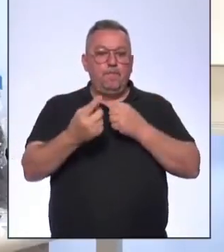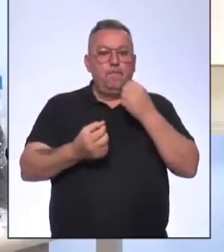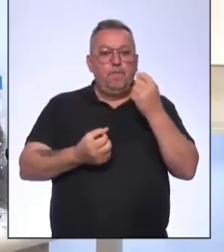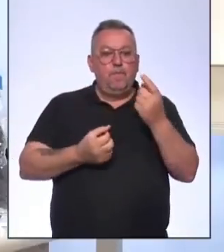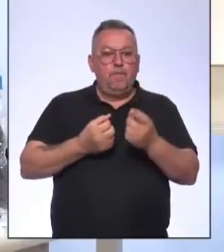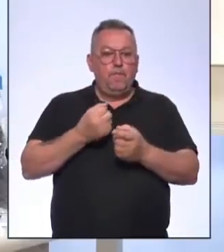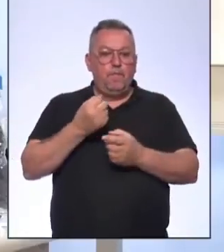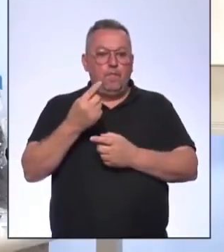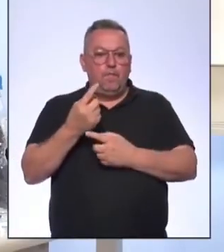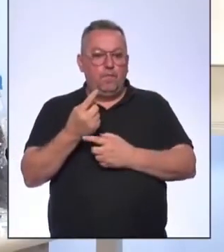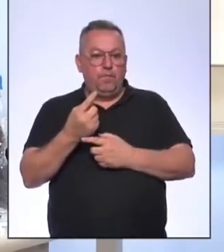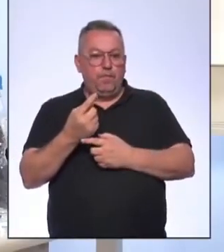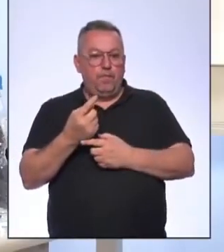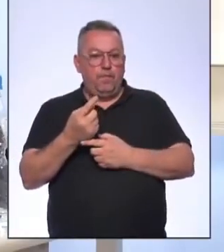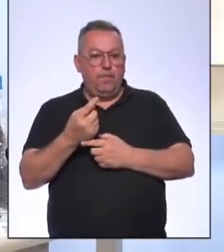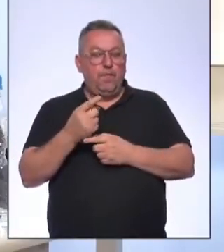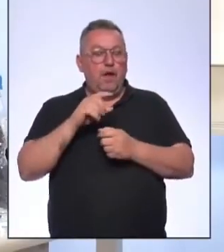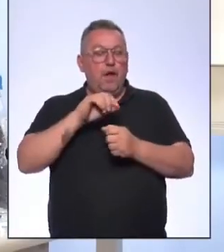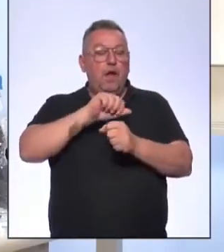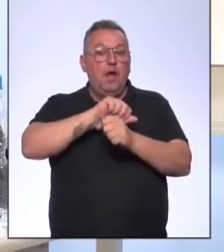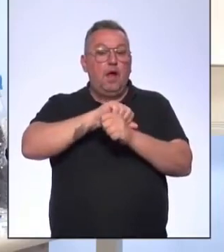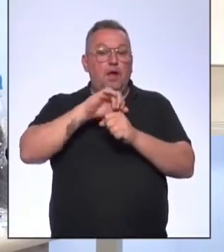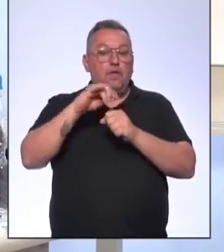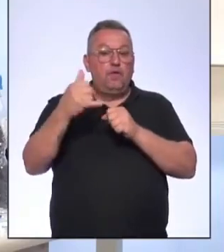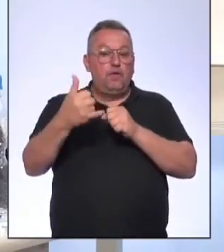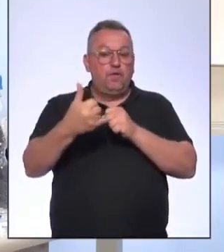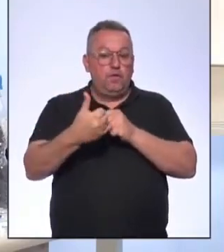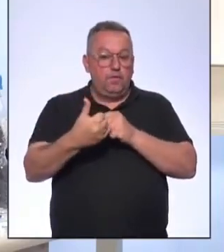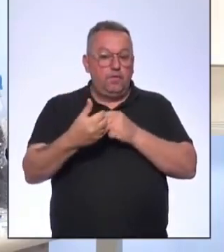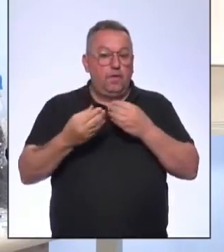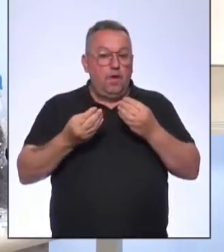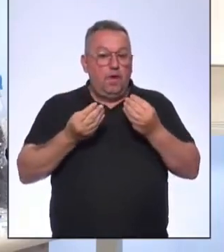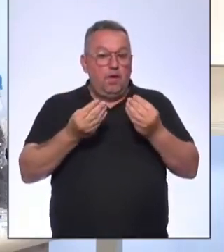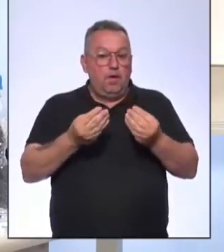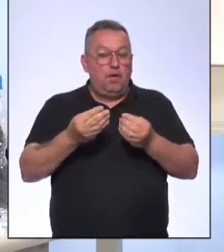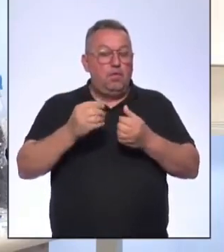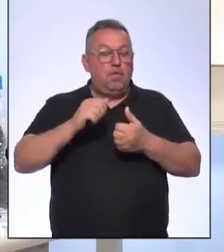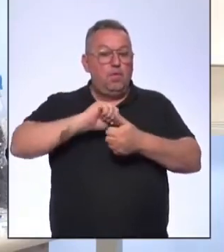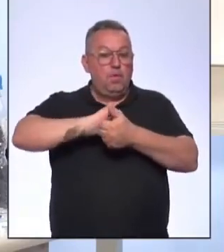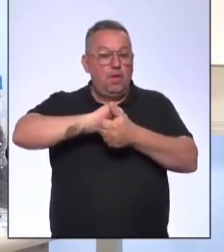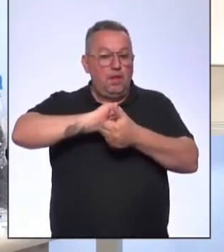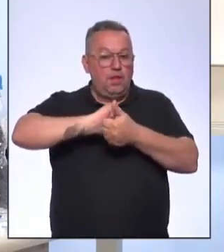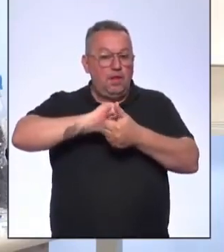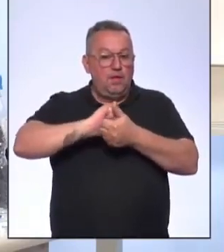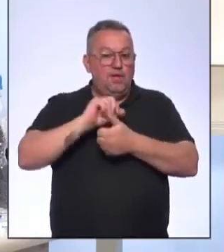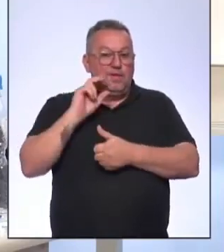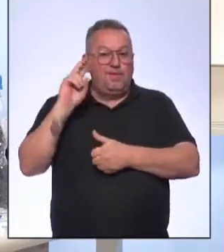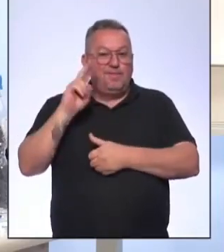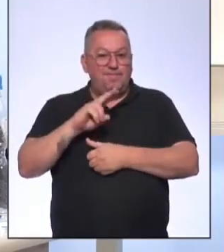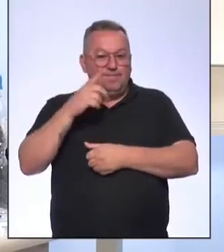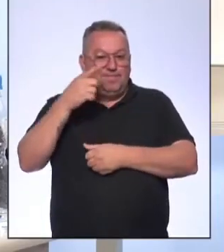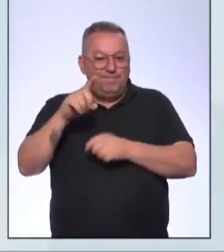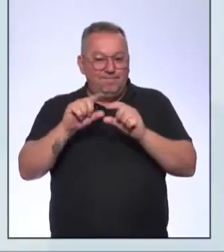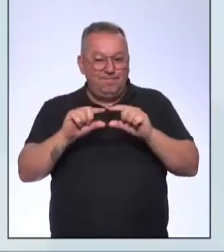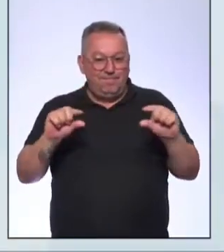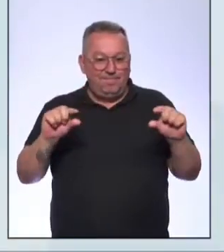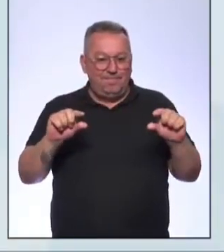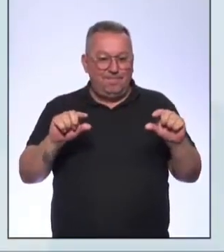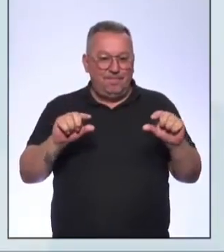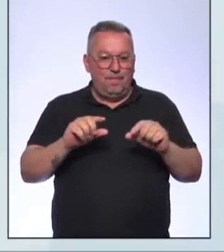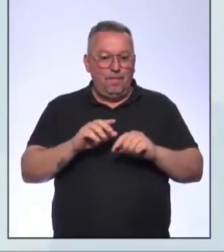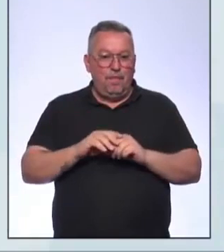alguns adjetivos, que são essas palavras que dão qualidade. Então vocês veem aí, ó, que na última frase a gente tem